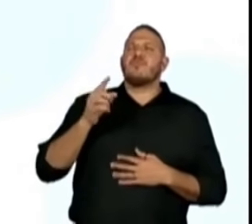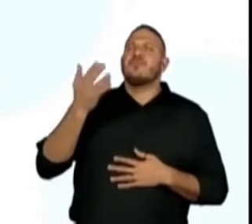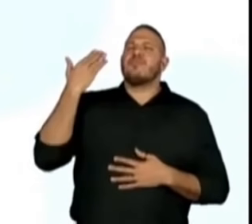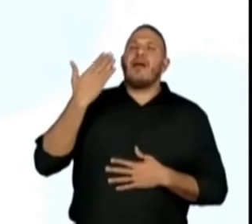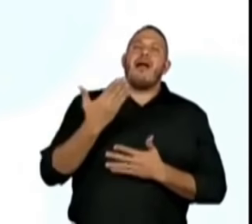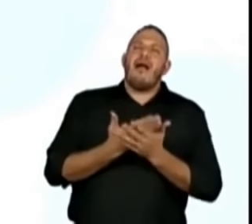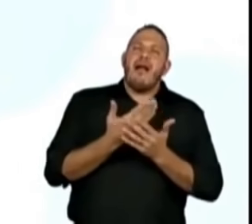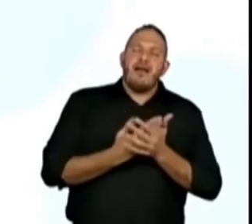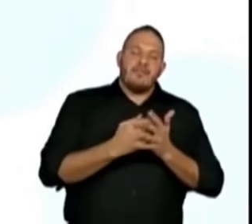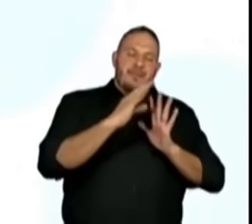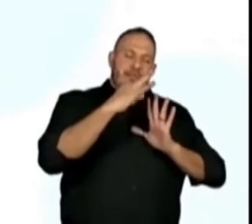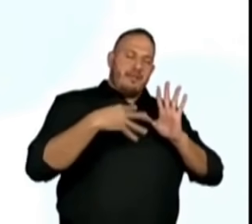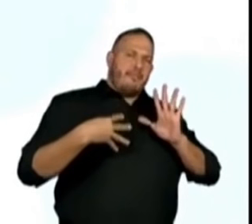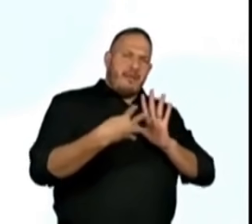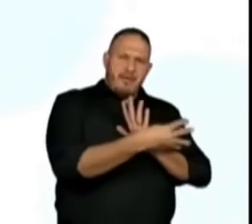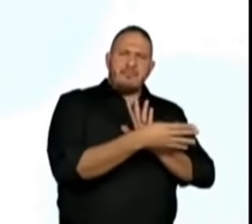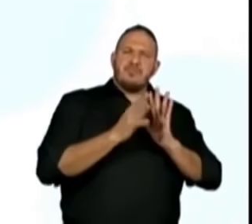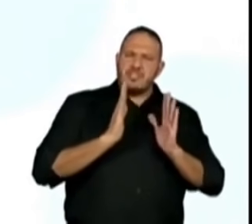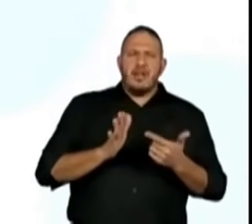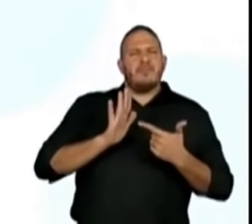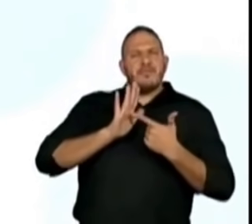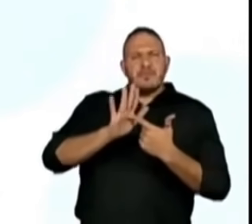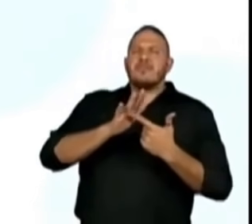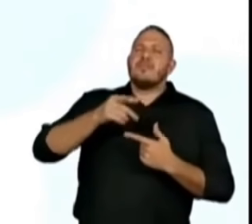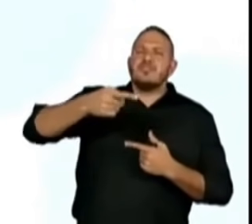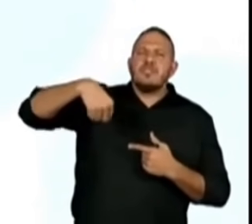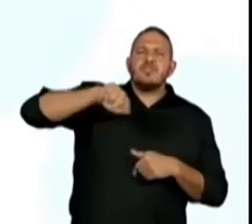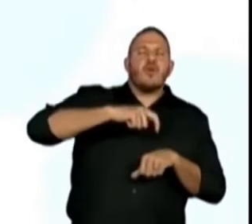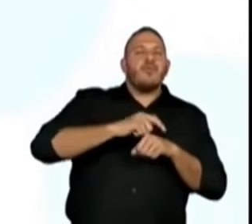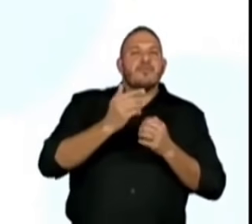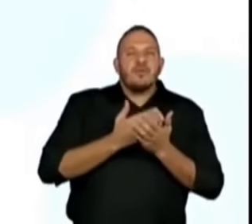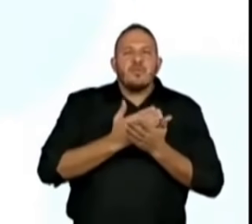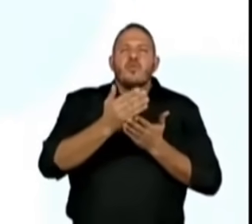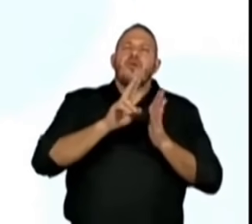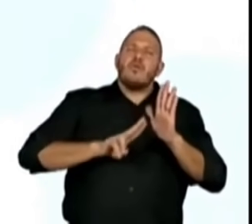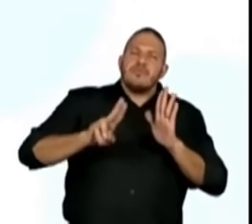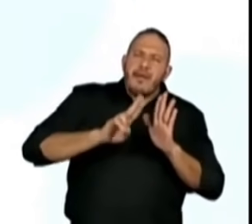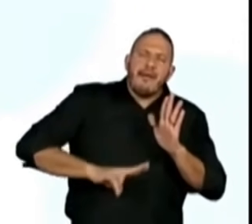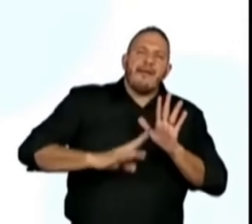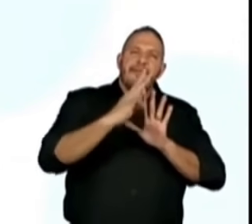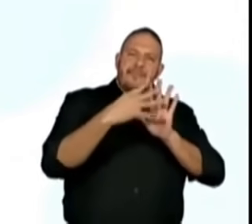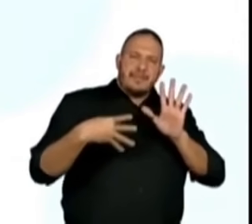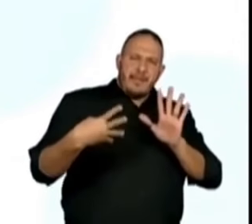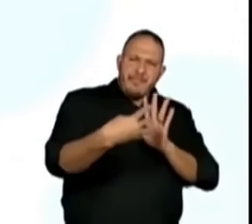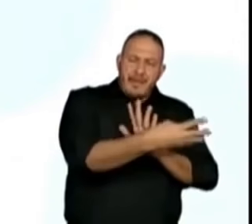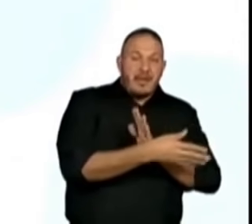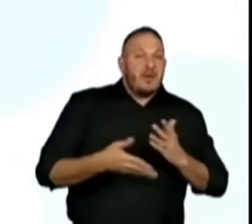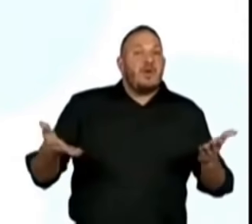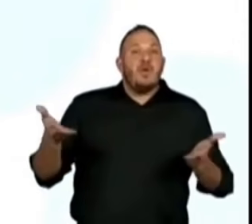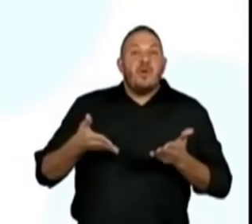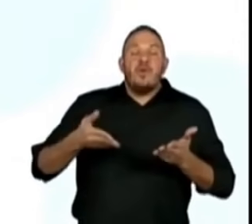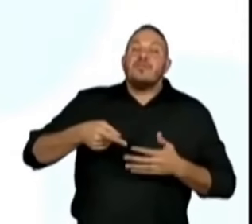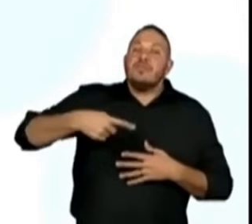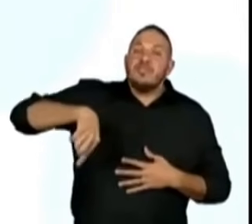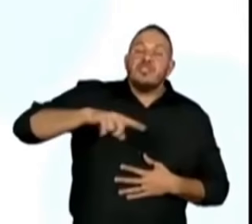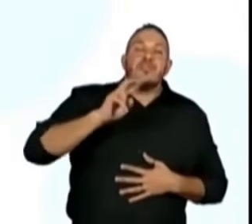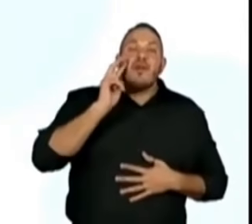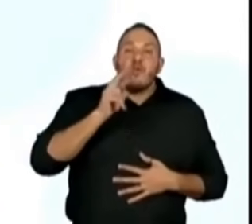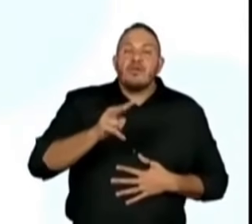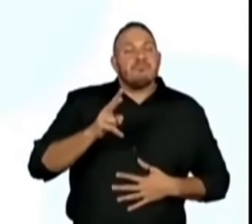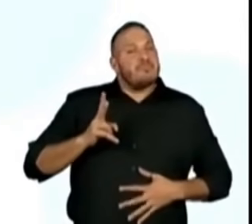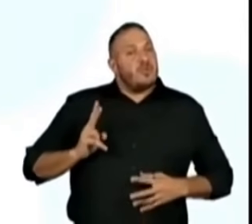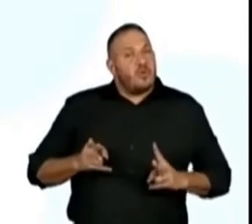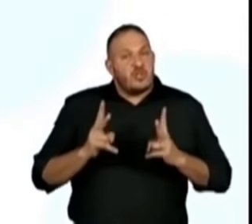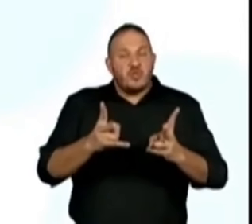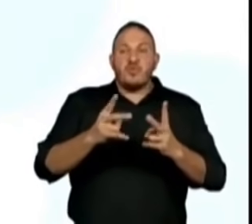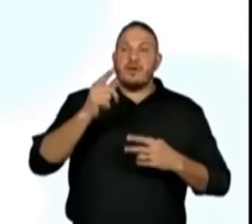tabela abaixo foi apresentada, então a gente começou a utilizar essa tabela, né? E hoje a gente vai o quê?